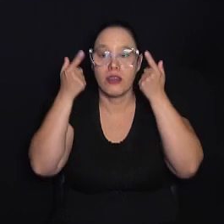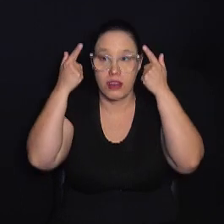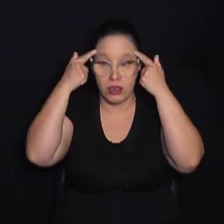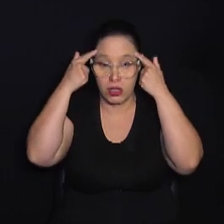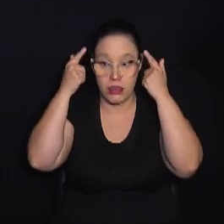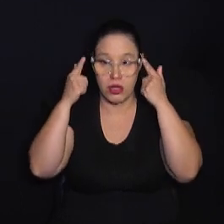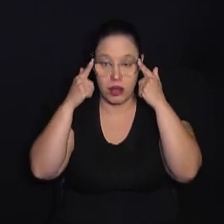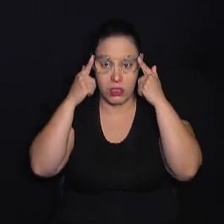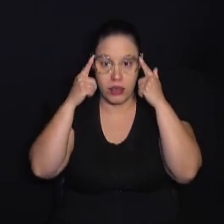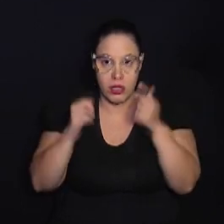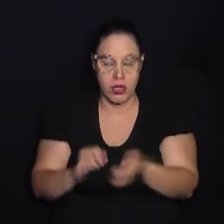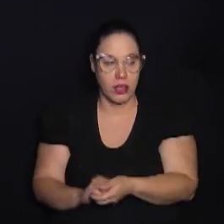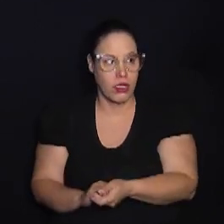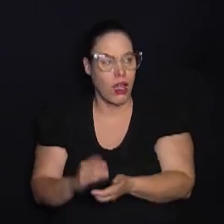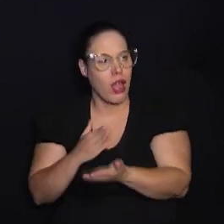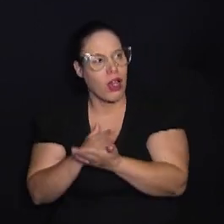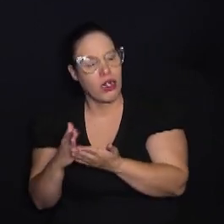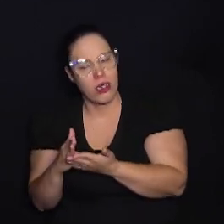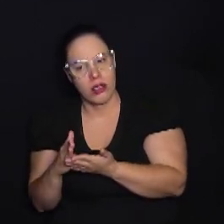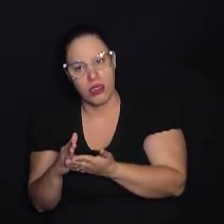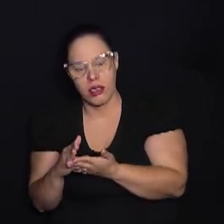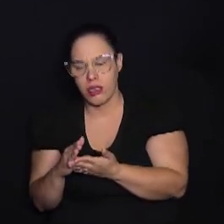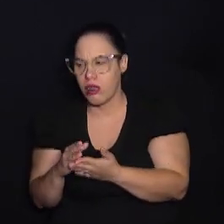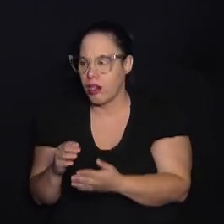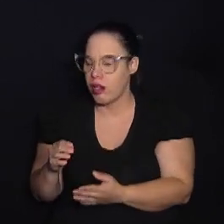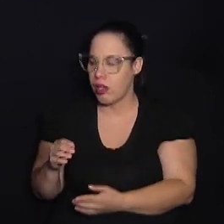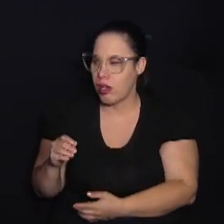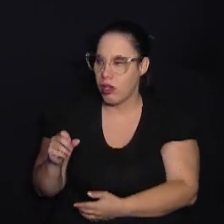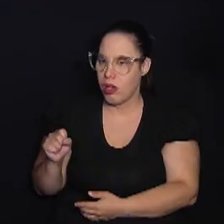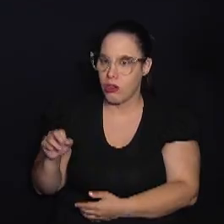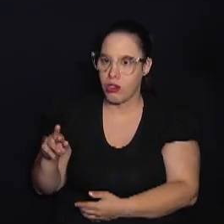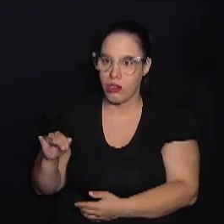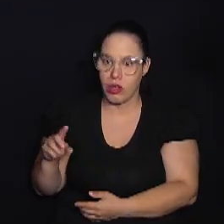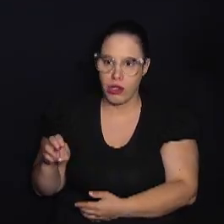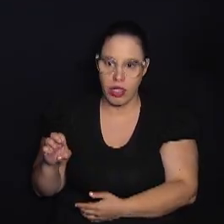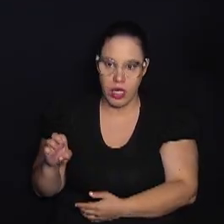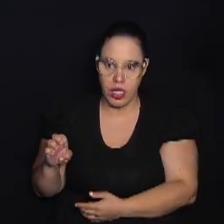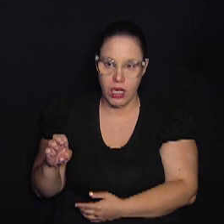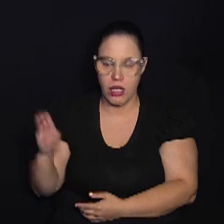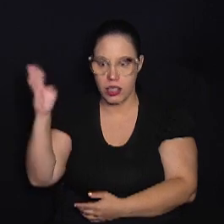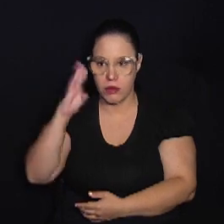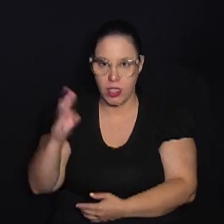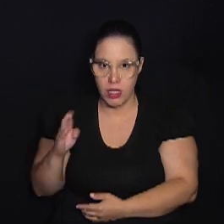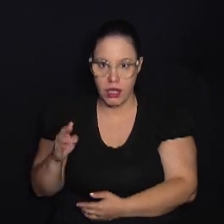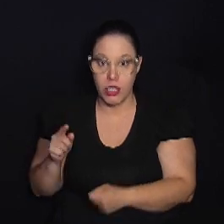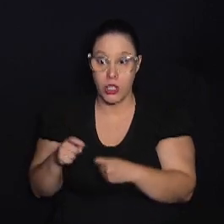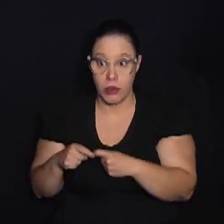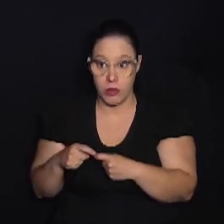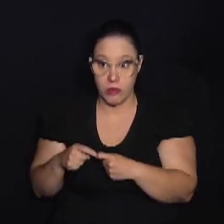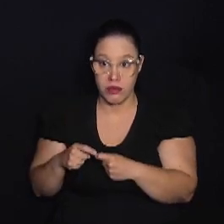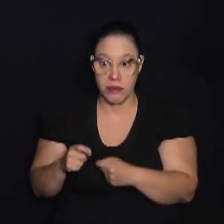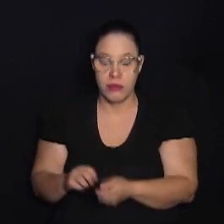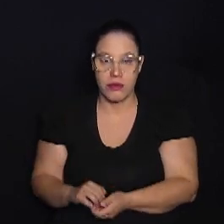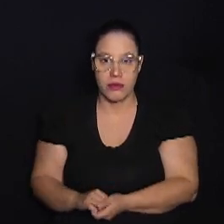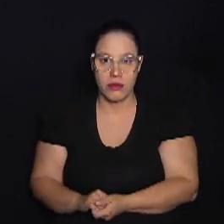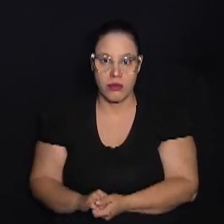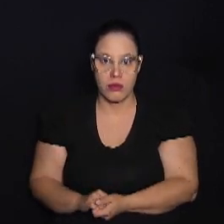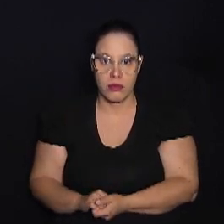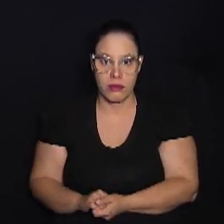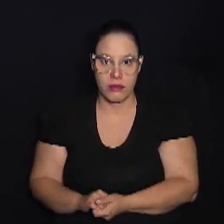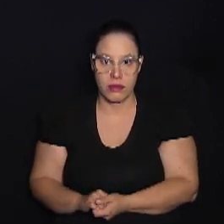Isso foi uma iniciativa da Sociedade Brasileira de Cabeça e Pescoço, e assim, é uma iniciativa porque